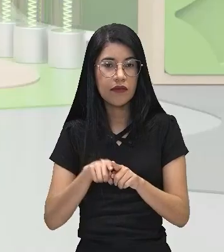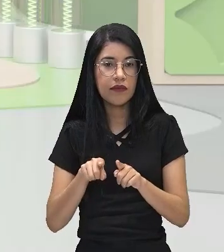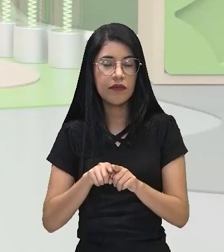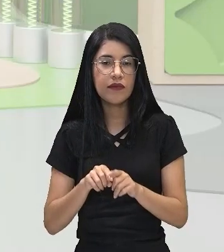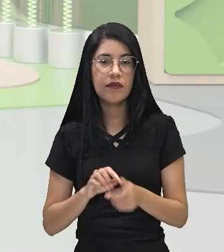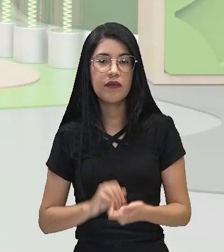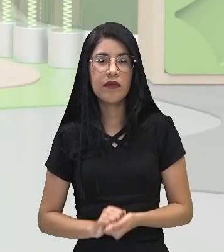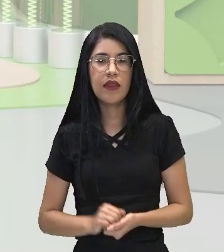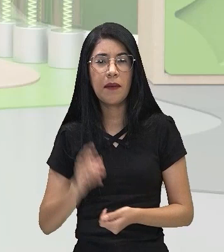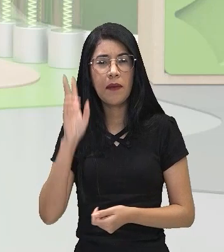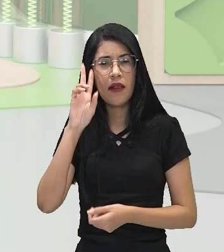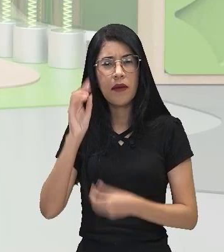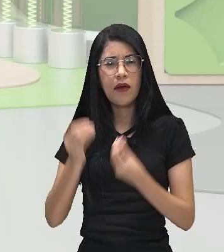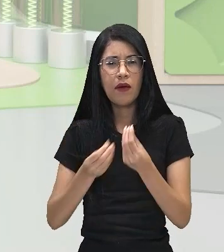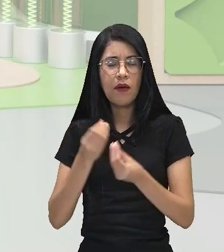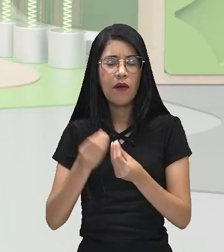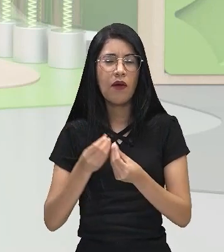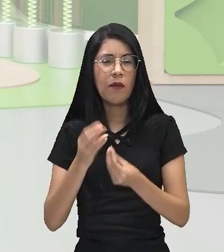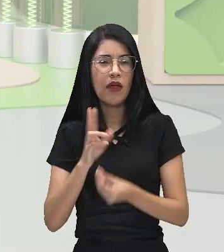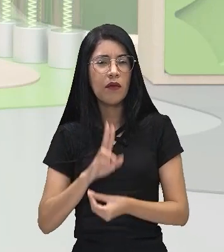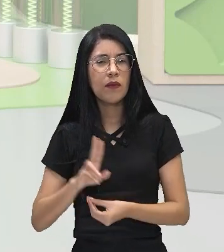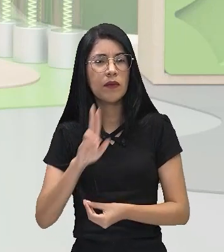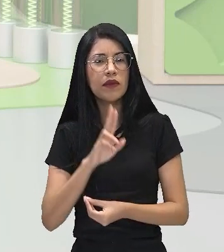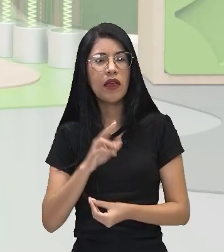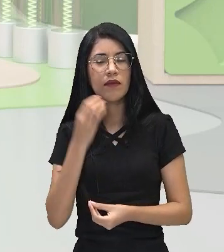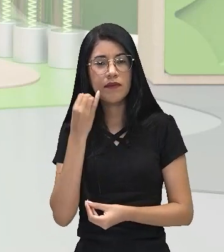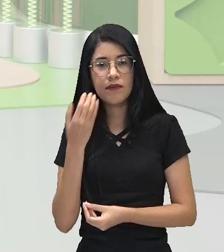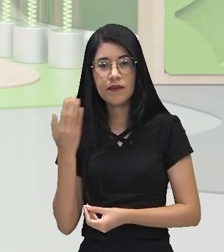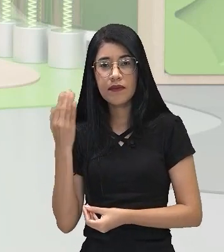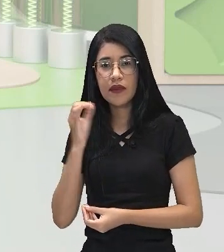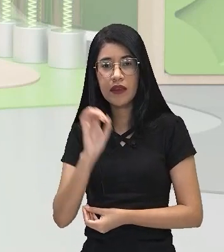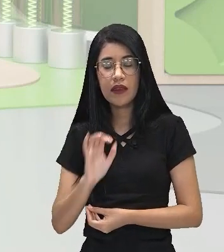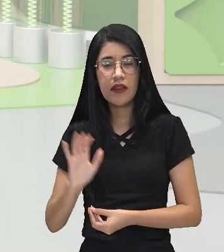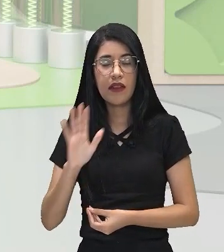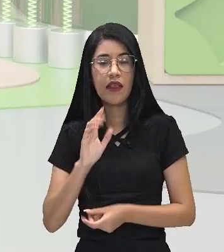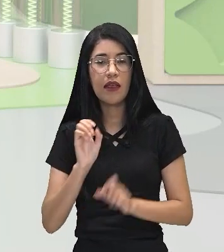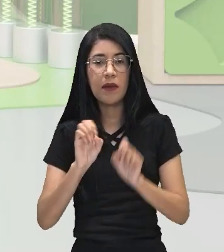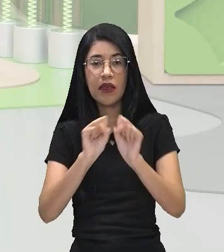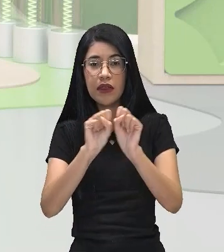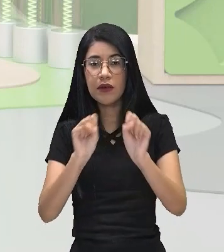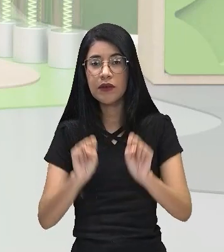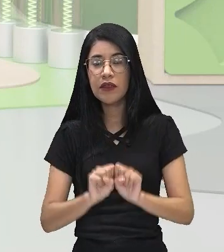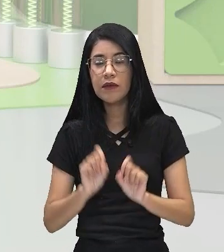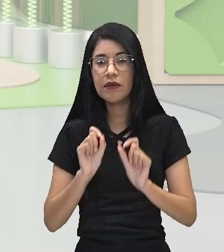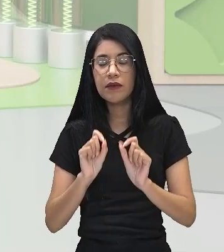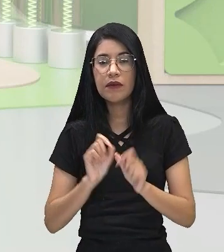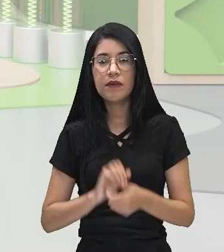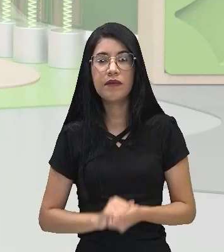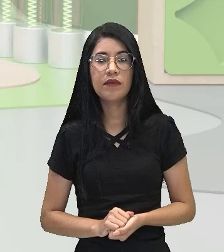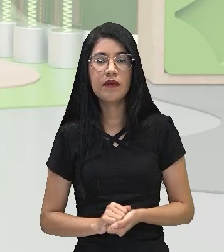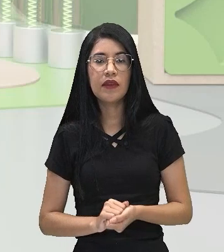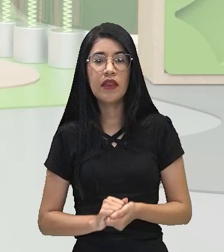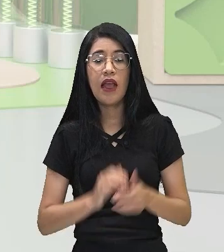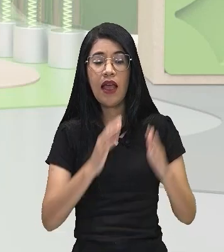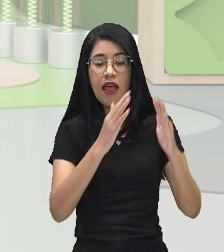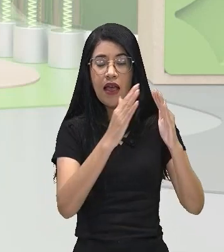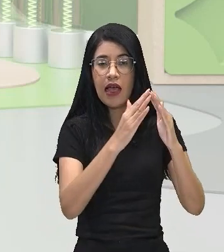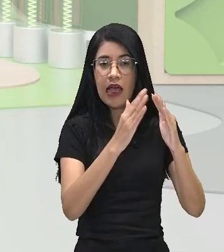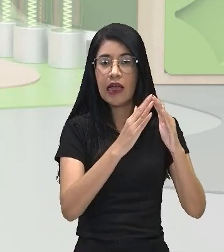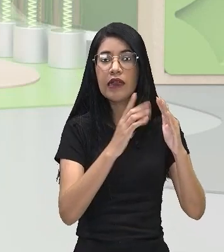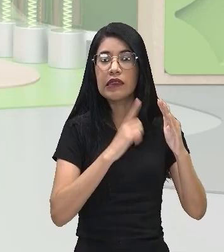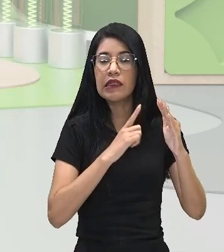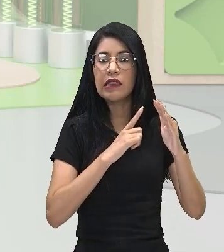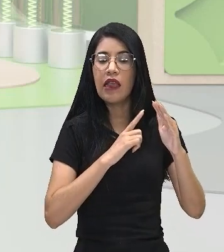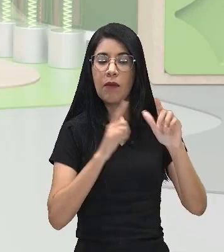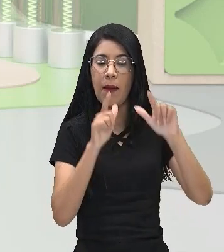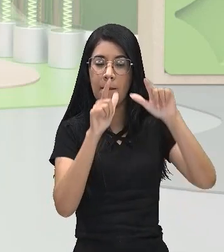mais como funciona essa energia solar, a gente traz de volta o nosso esquema, onde nós temos ali uma residência, né, que possui um